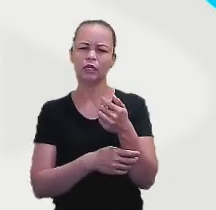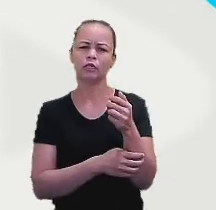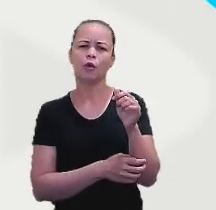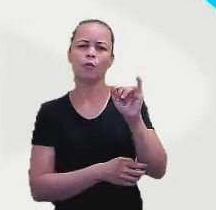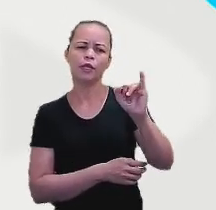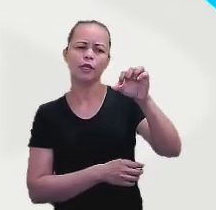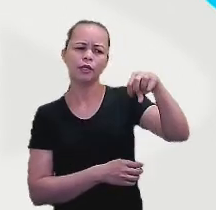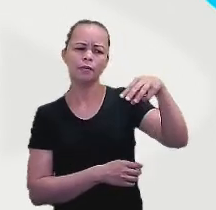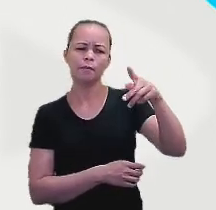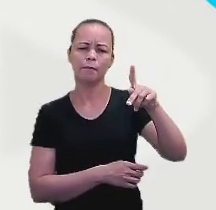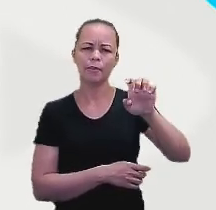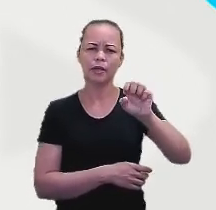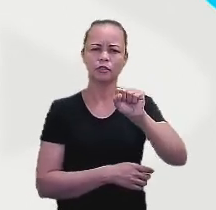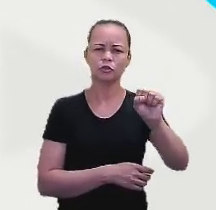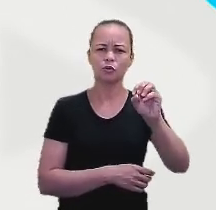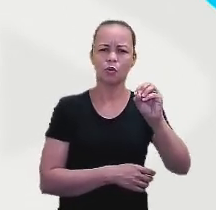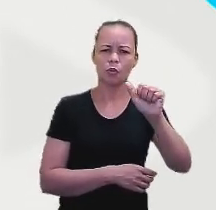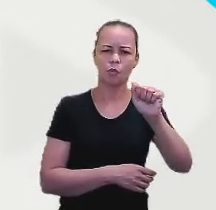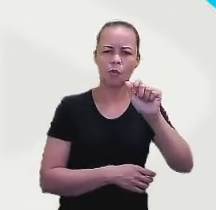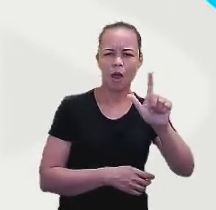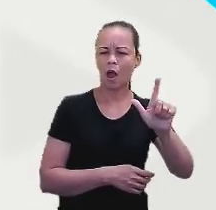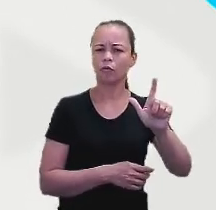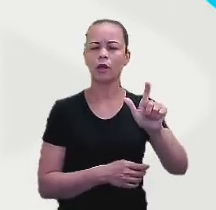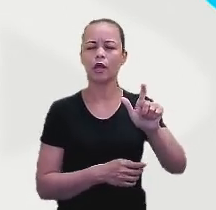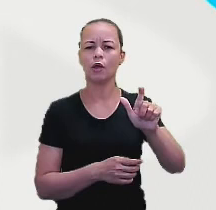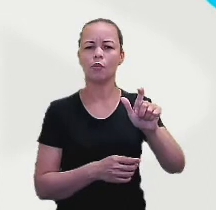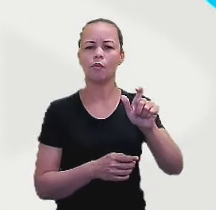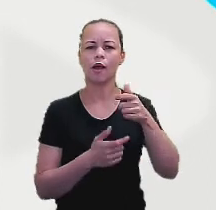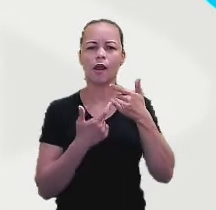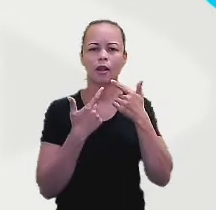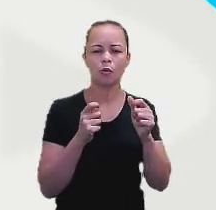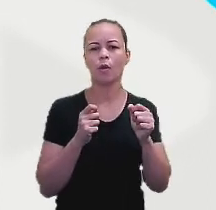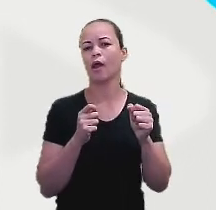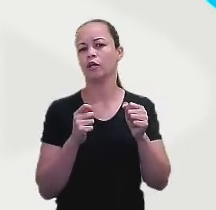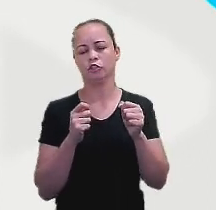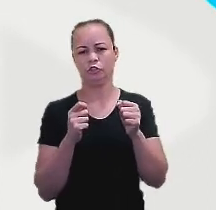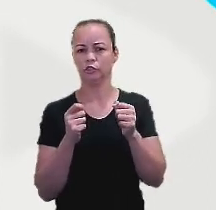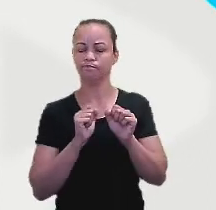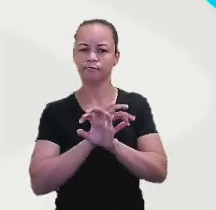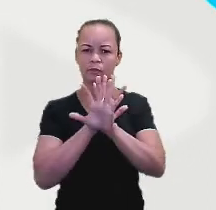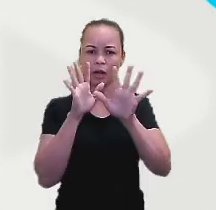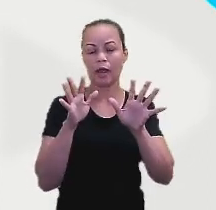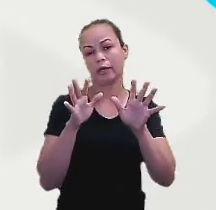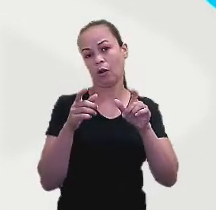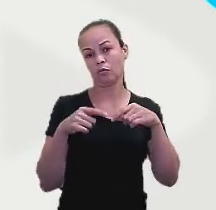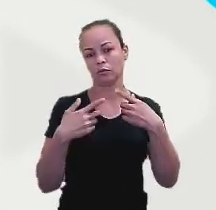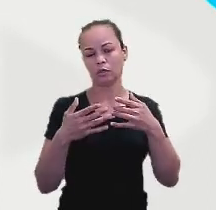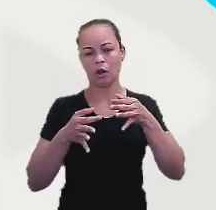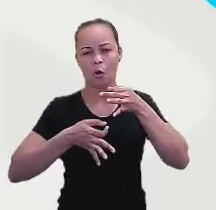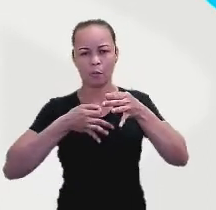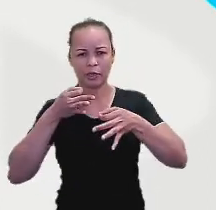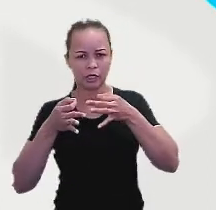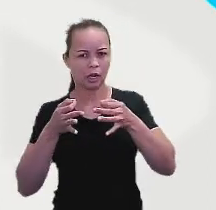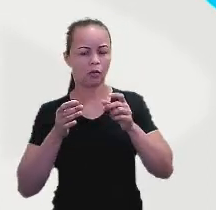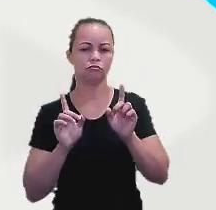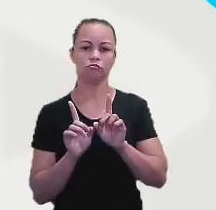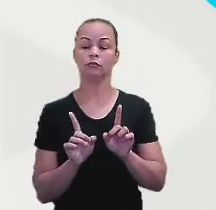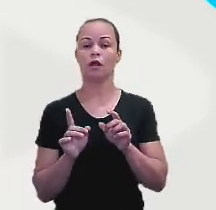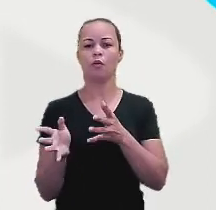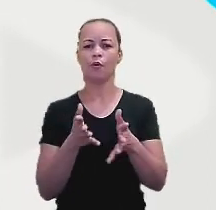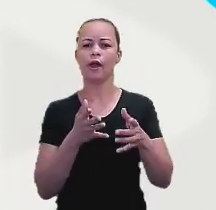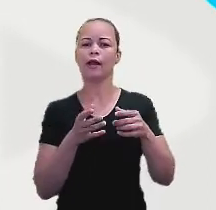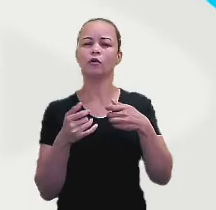bastante clara, onde eu não vou estar ali de forma subjetiva, né? Trazendo a minha opinião, e sim eu vou estar trazendo ali uma